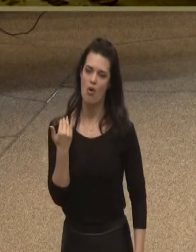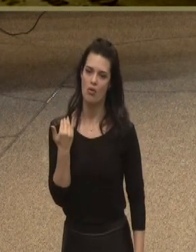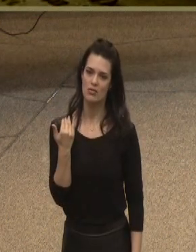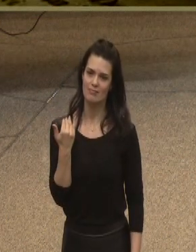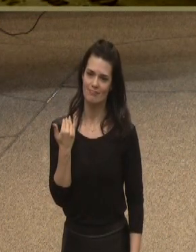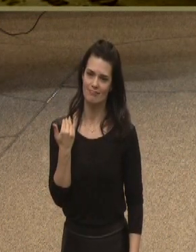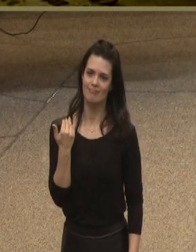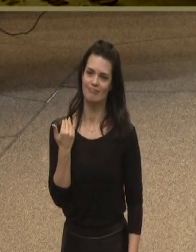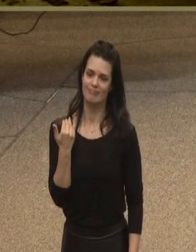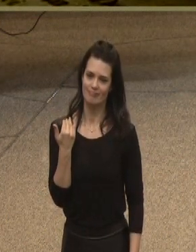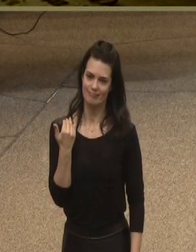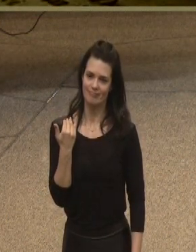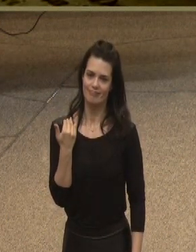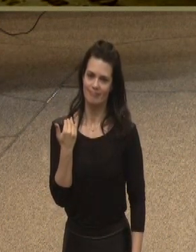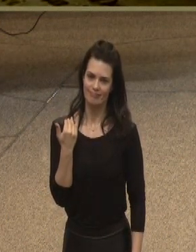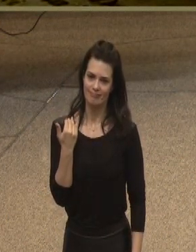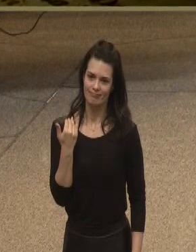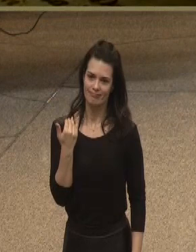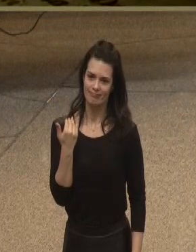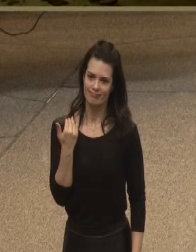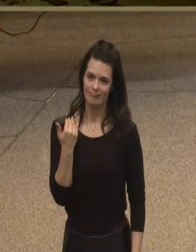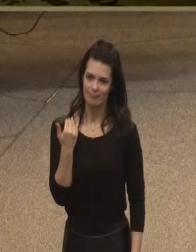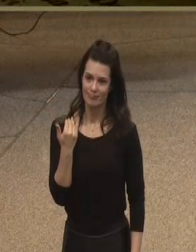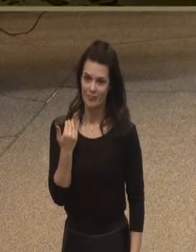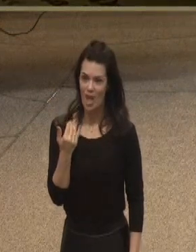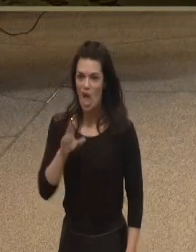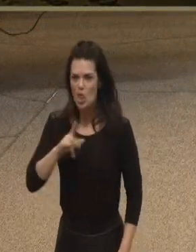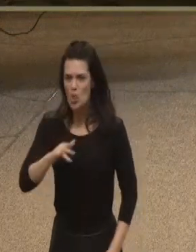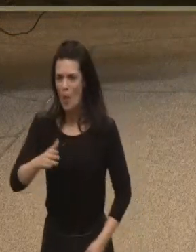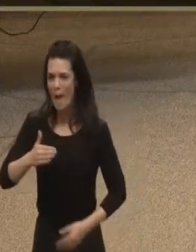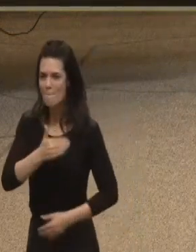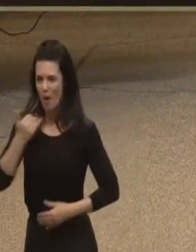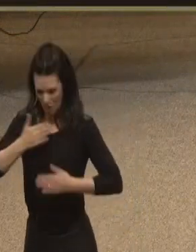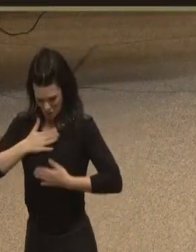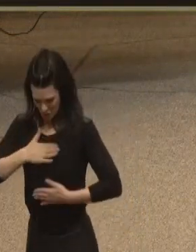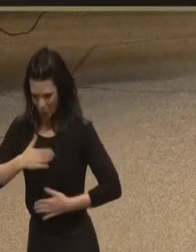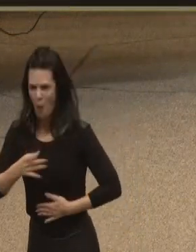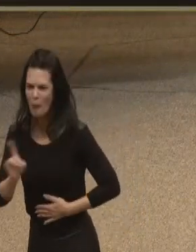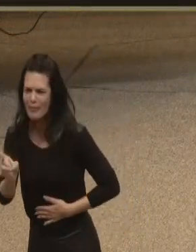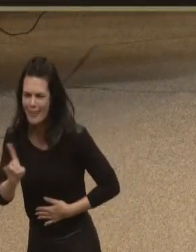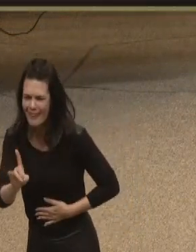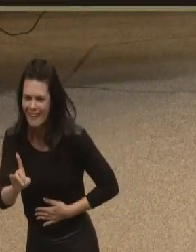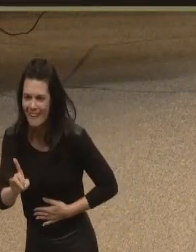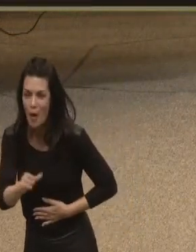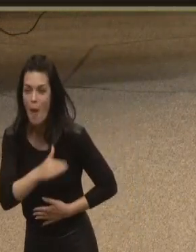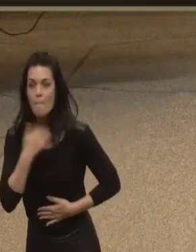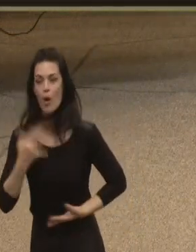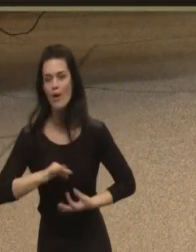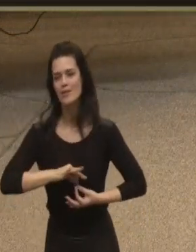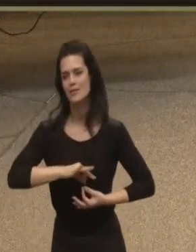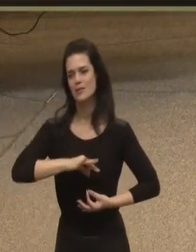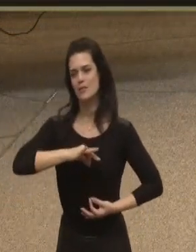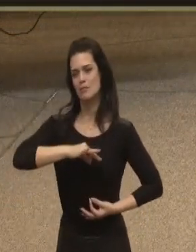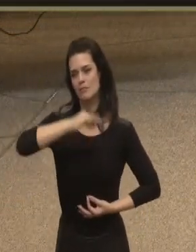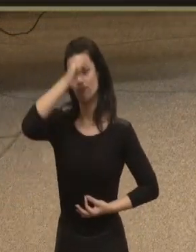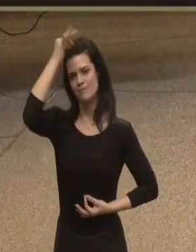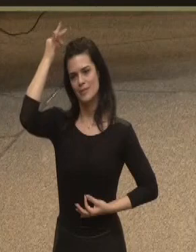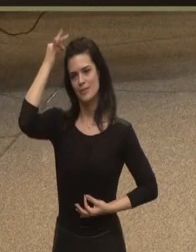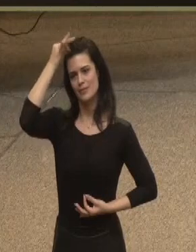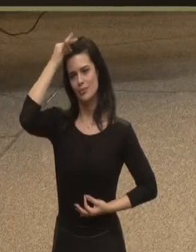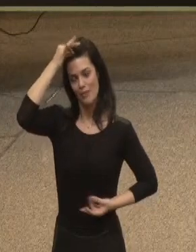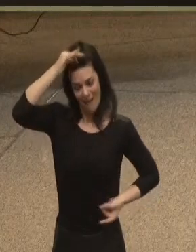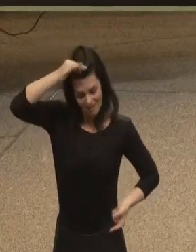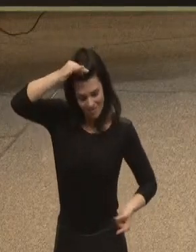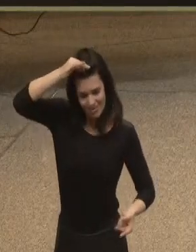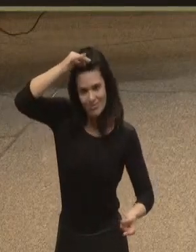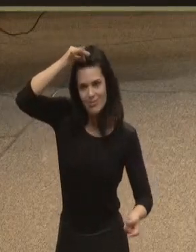que mata. Não mata no corpo, mas mata no espírito. Não mata nessa vida, mas mata pela eternidade.